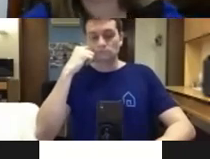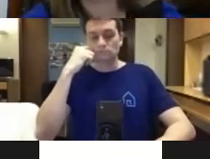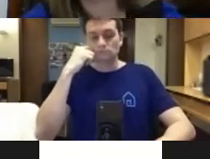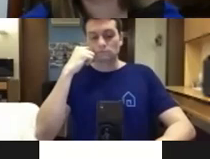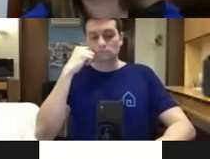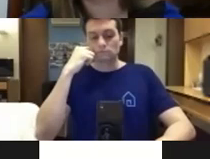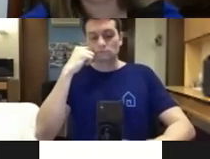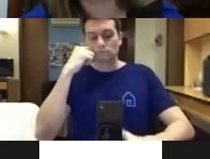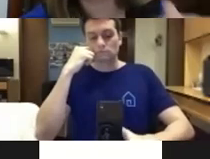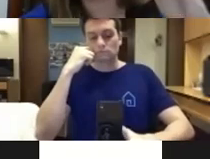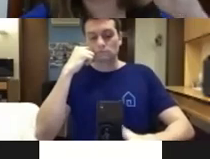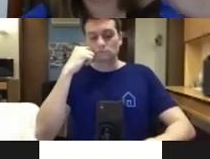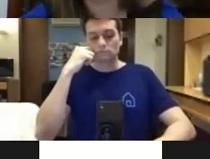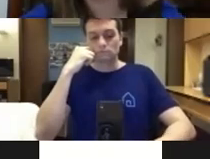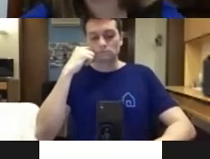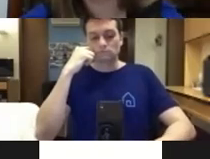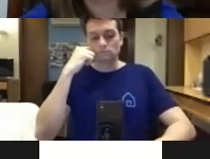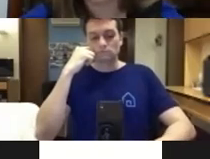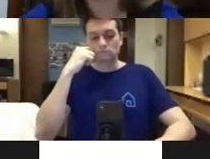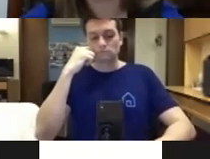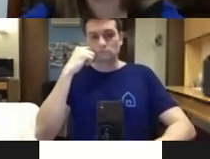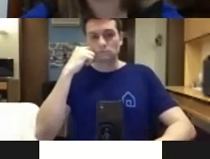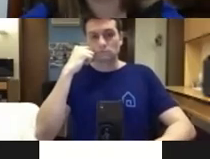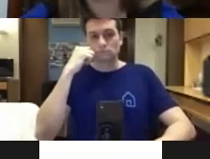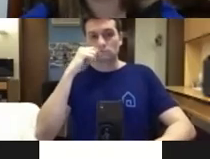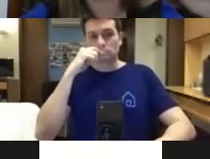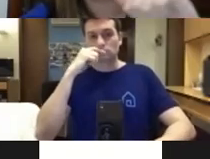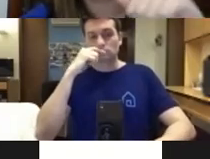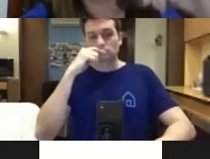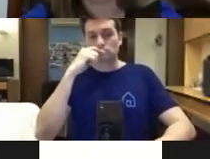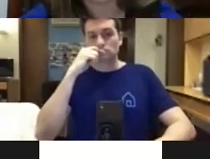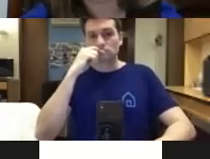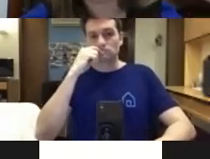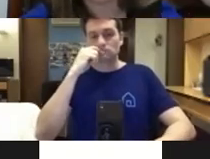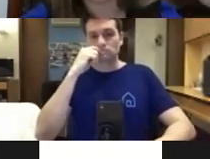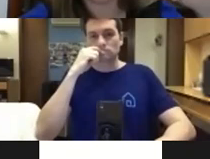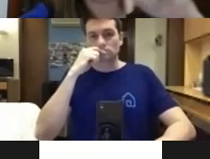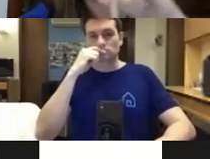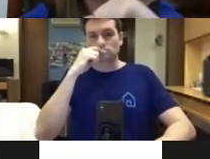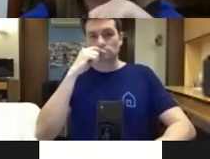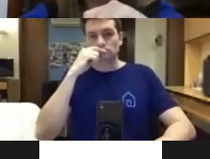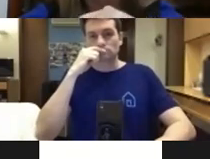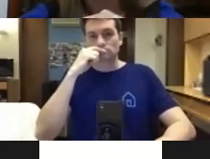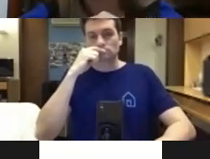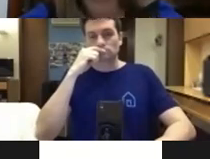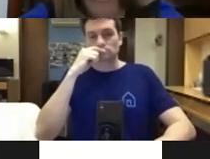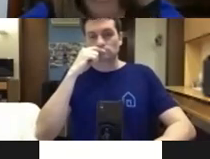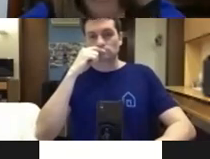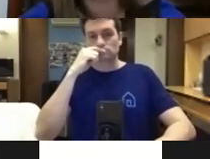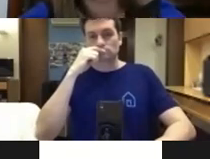então, a manutenção da resistência por mais tempo em estruturas de concreto, nesse sentido.